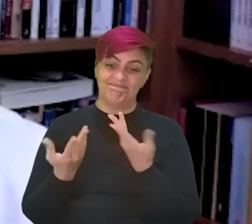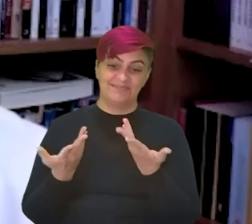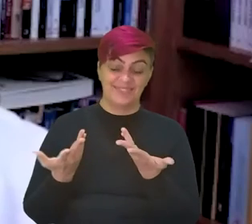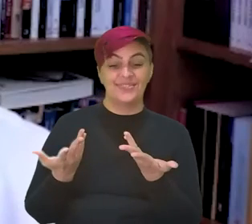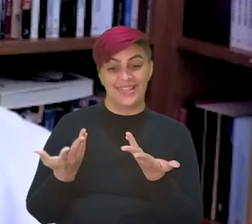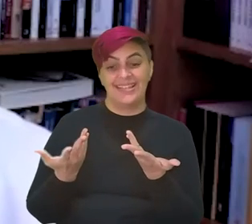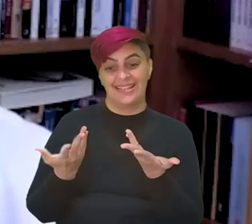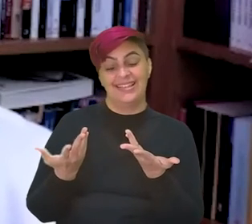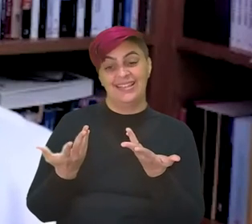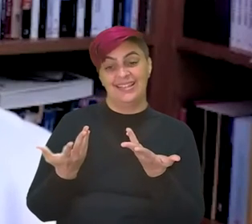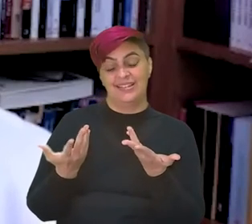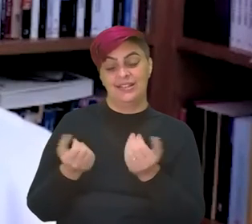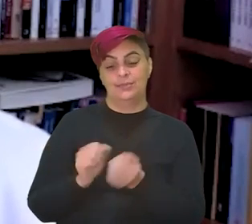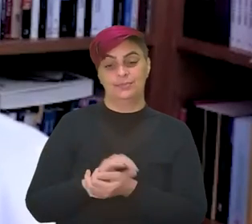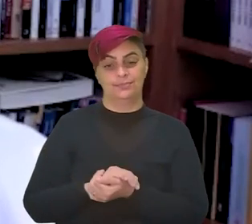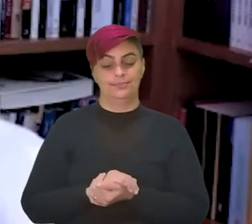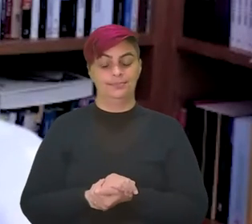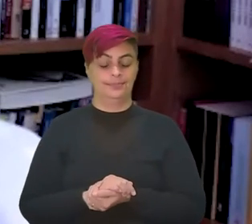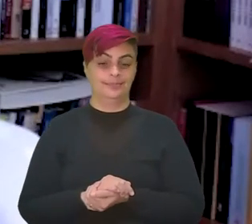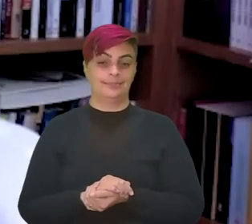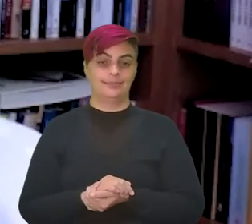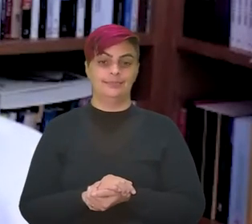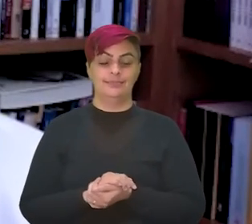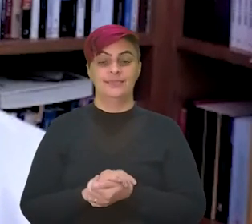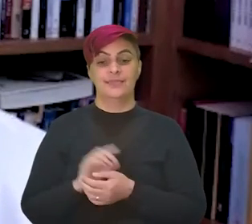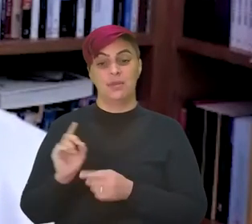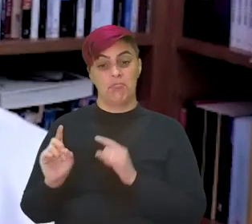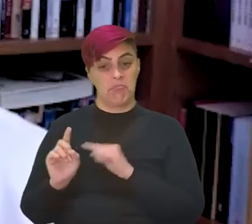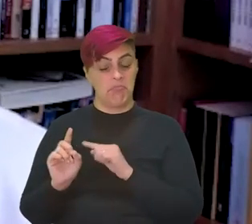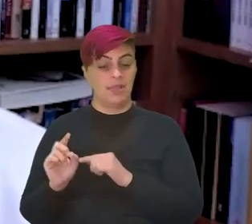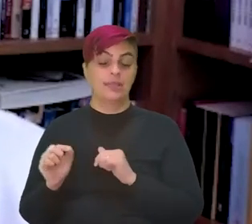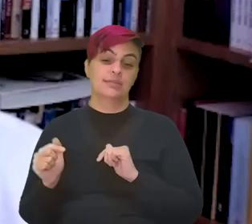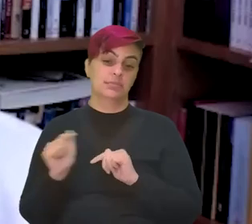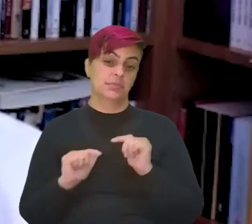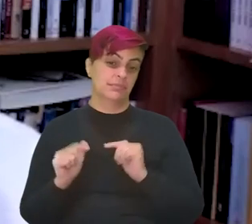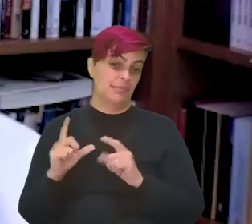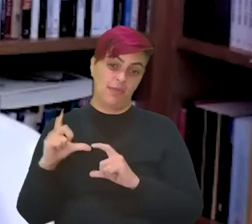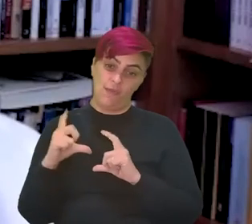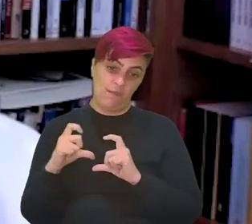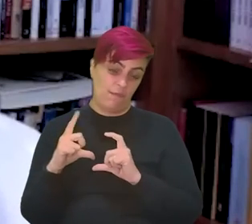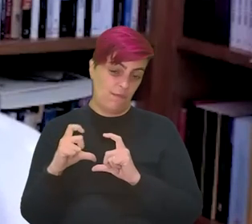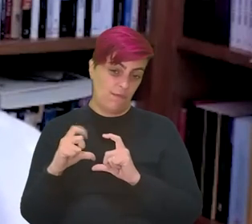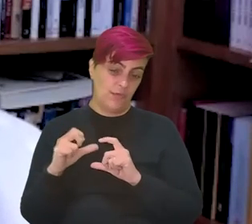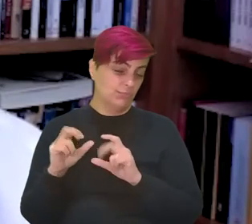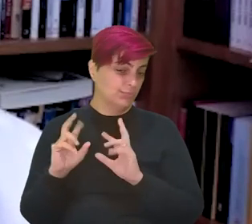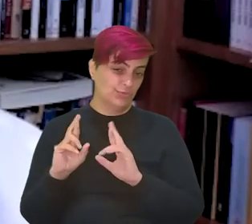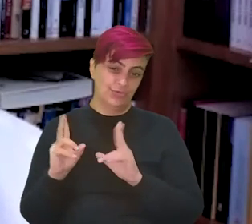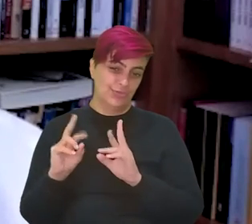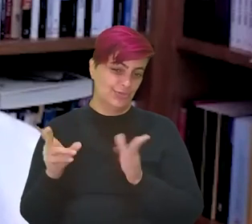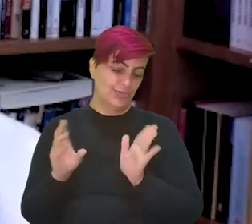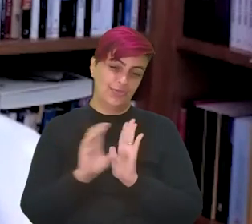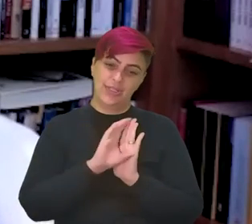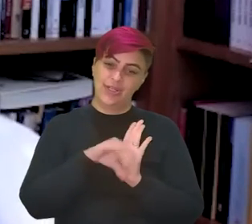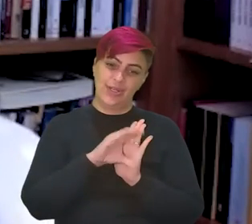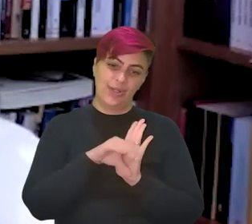né? E muito menos etnográfico, né? Trabalharia as fotos de uma forma